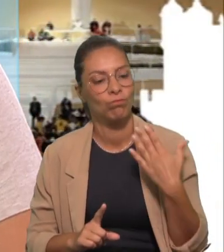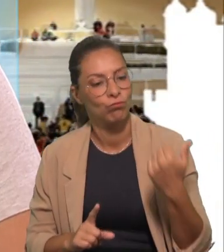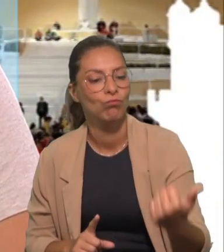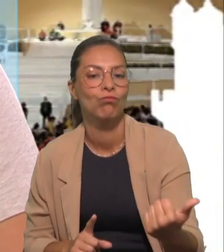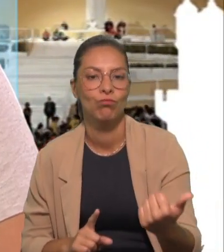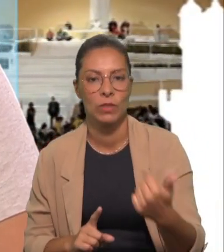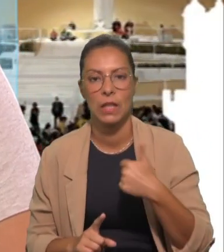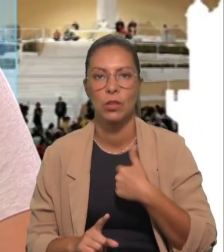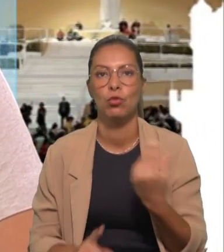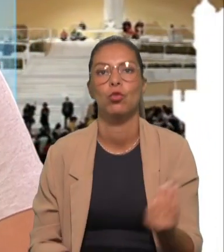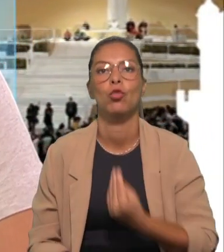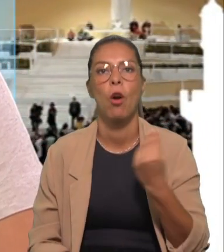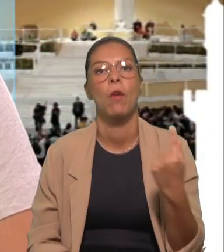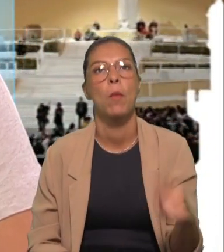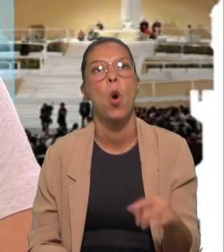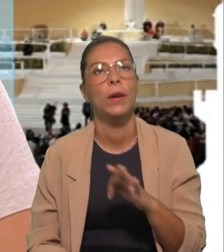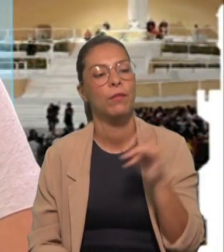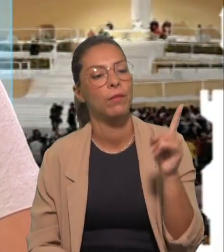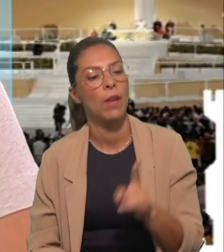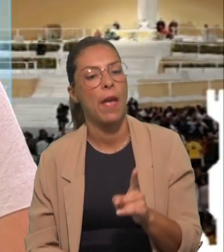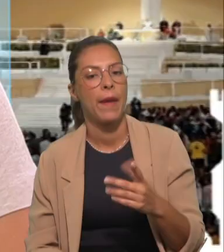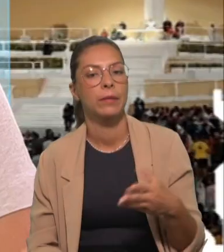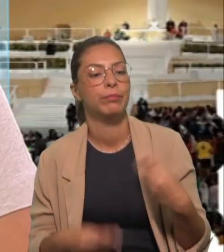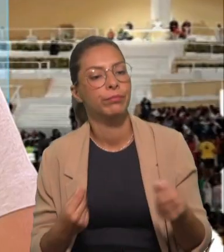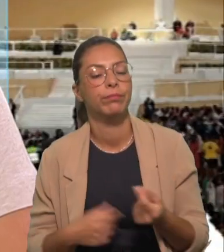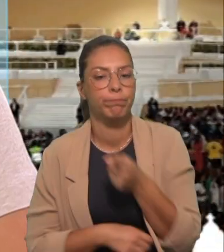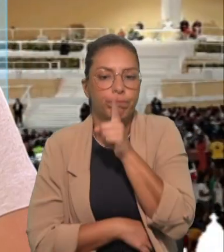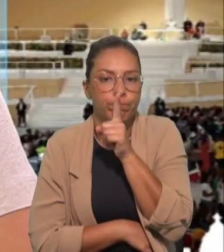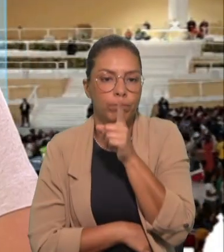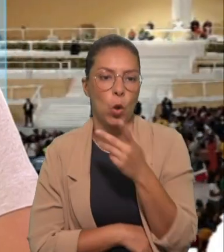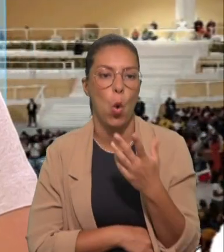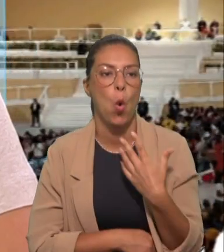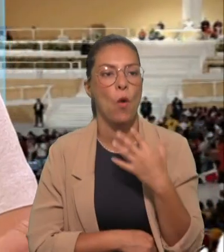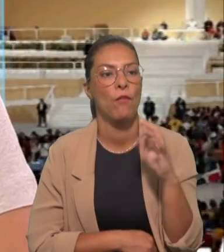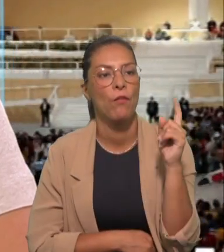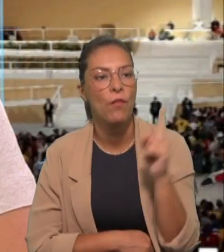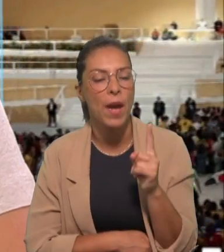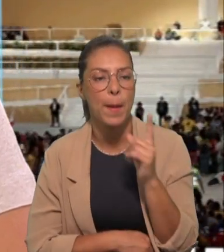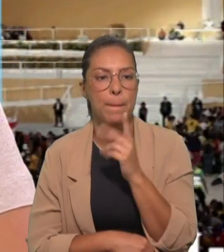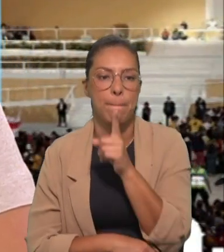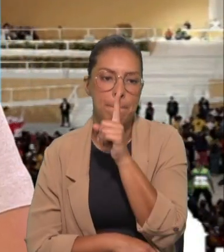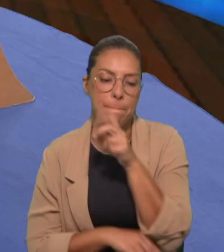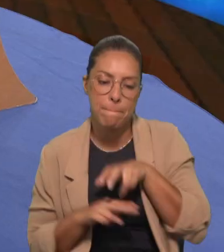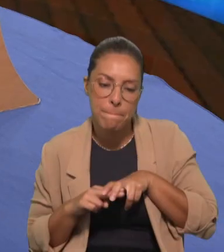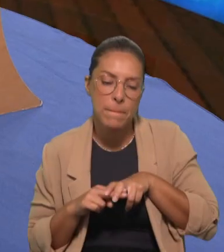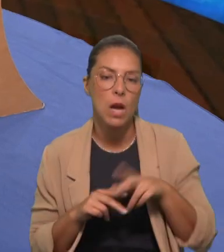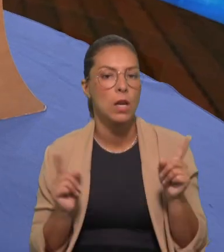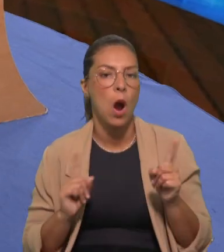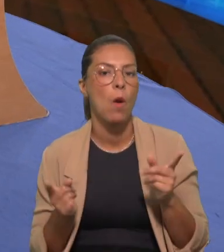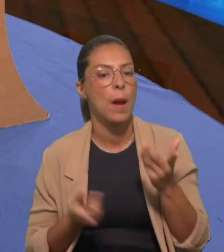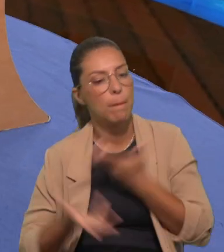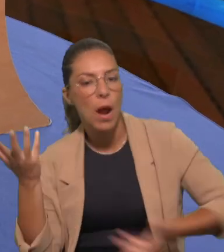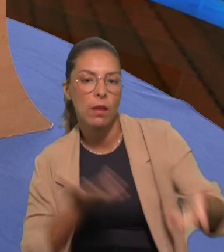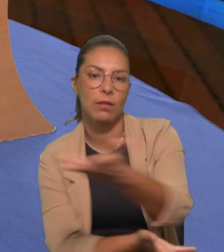não procuramos só uma fé quieta, uma fé sentada quase, procuramos... Formas de partilhar a fé entre os